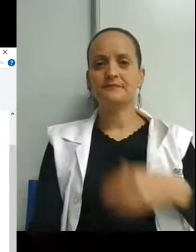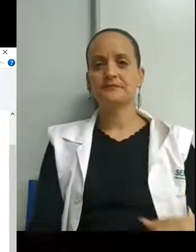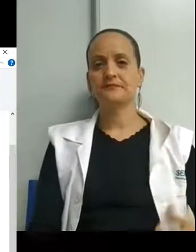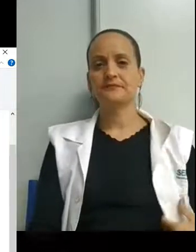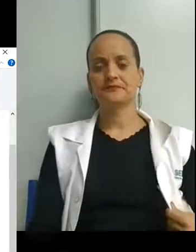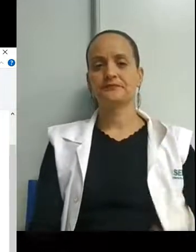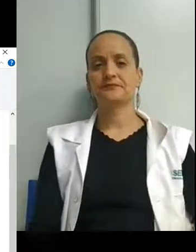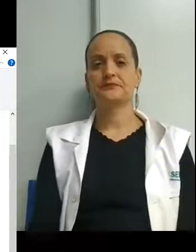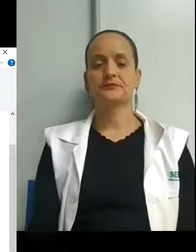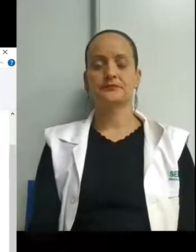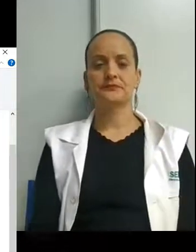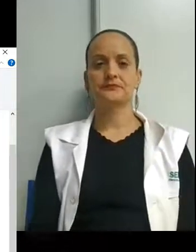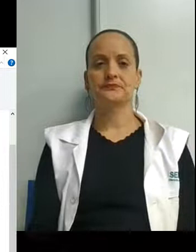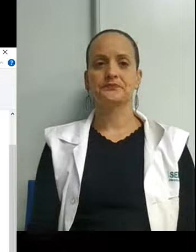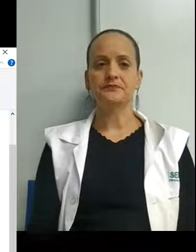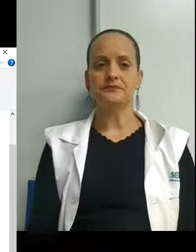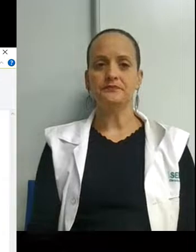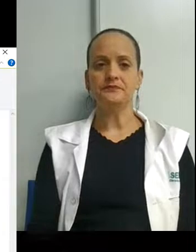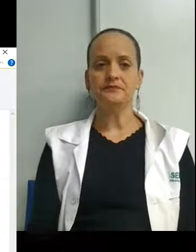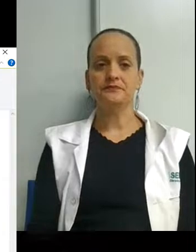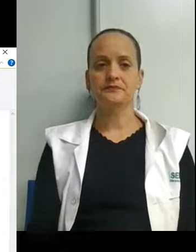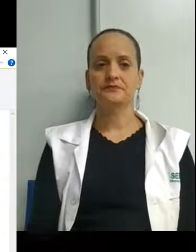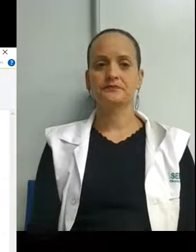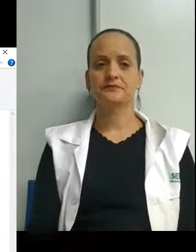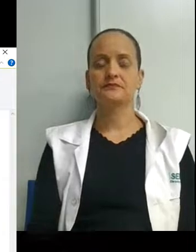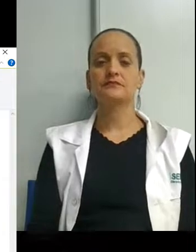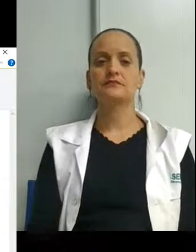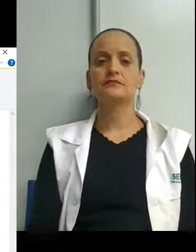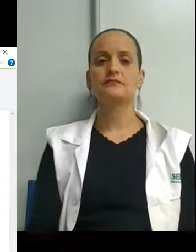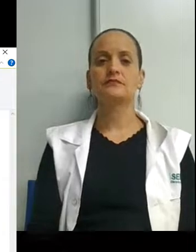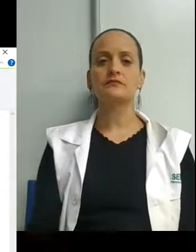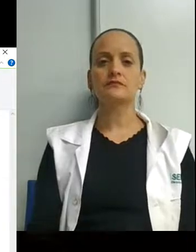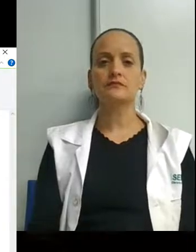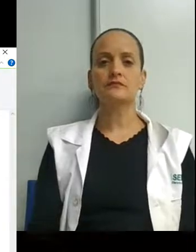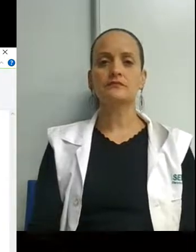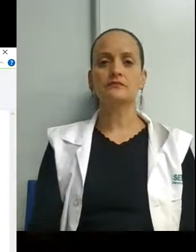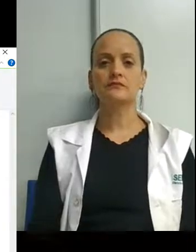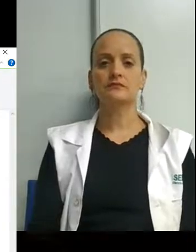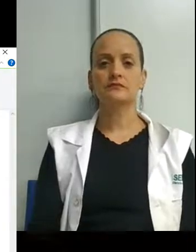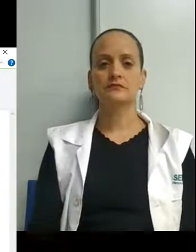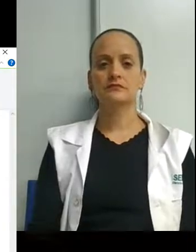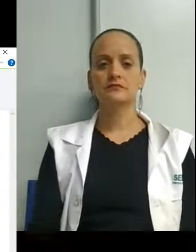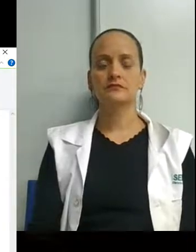Esse aqui, ó, vou escrever aqui para a gente poder fazer as diferenciações, ó. Circuito